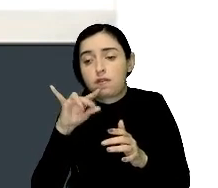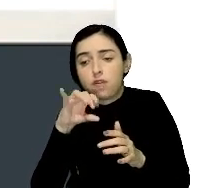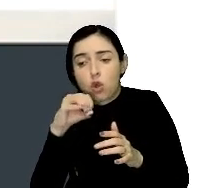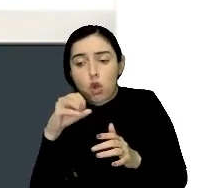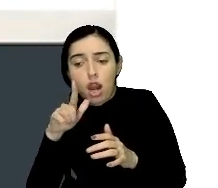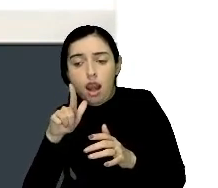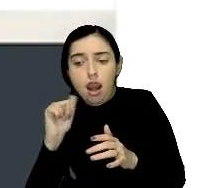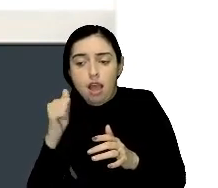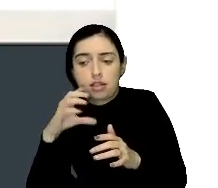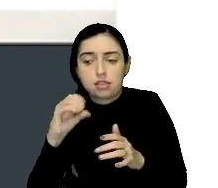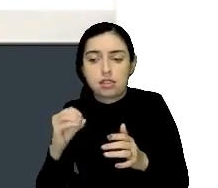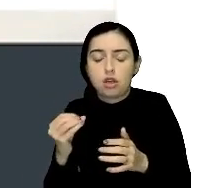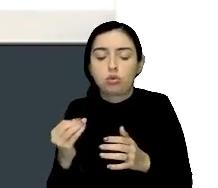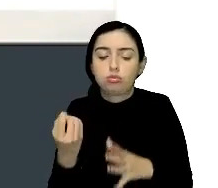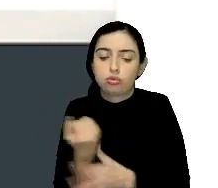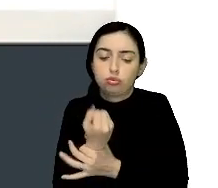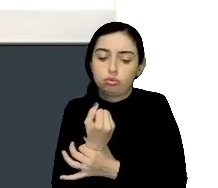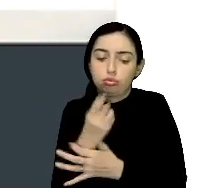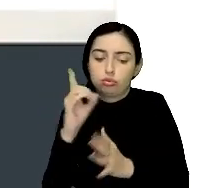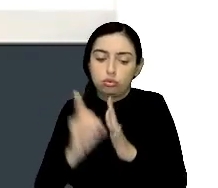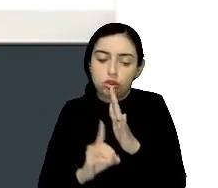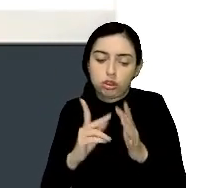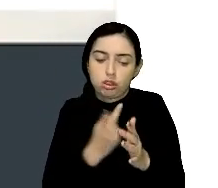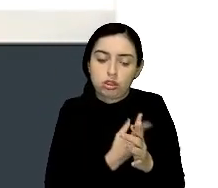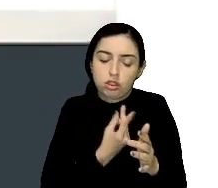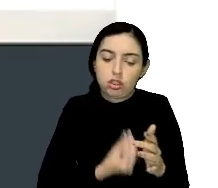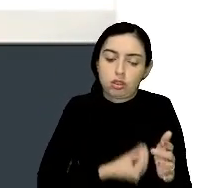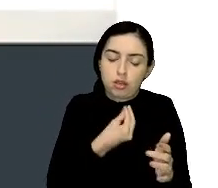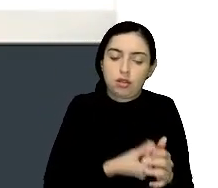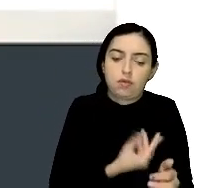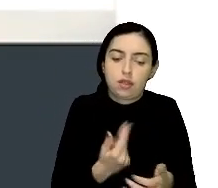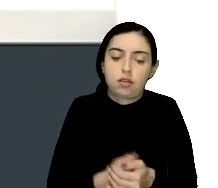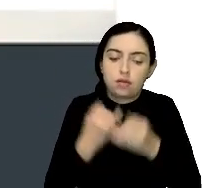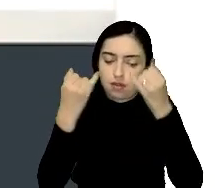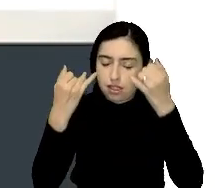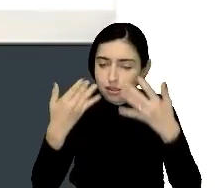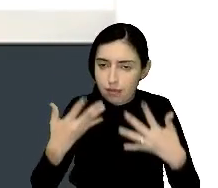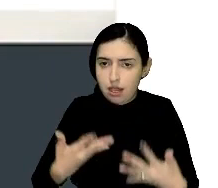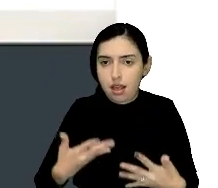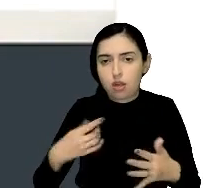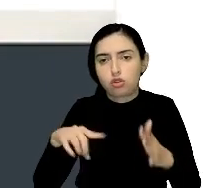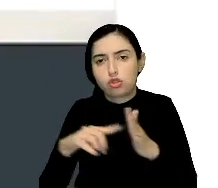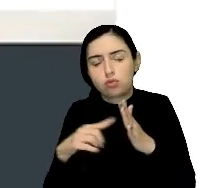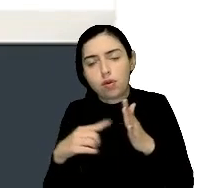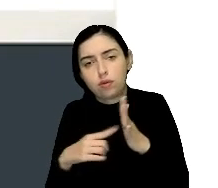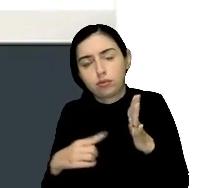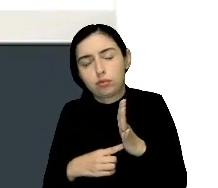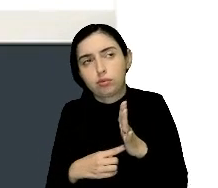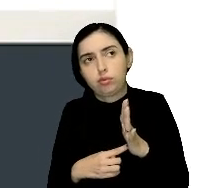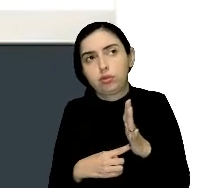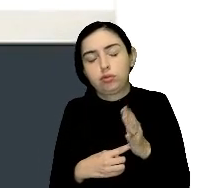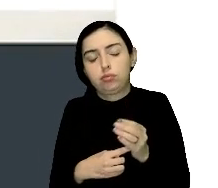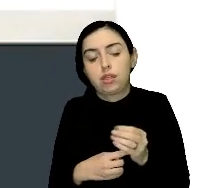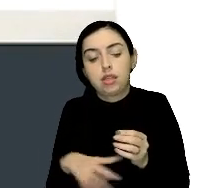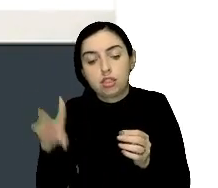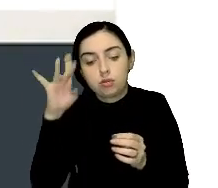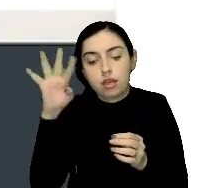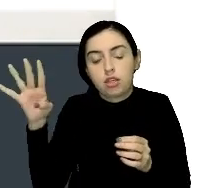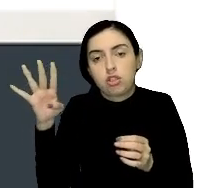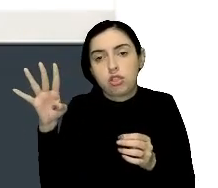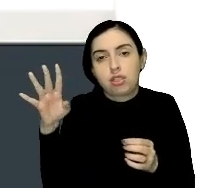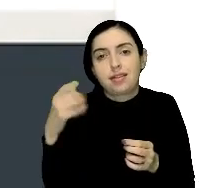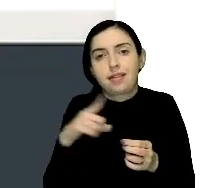ementa é um pouco longa, né? Então a gente ele vai dizer os pontos em que se imagina que